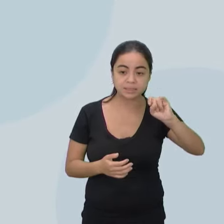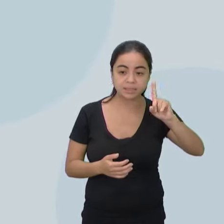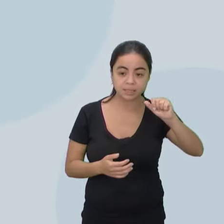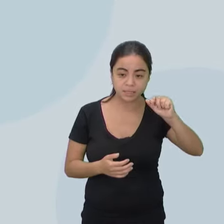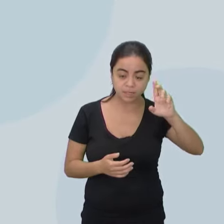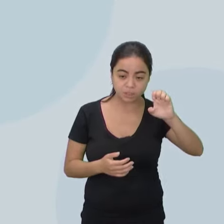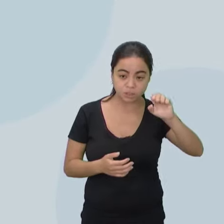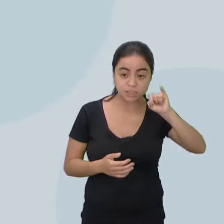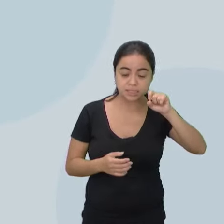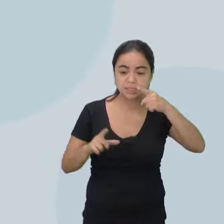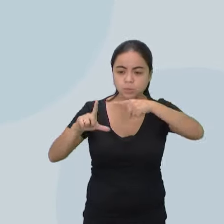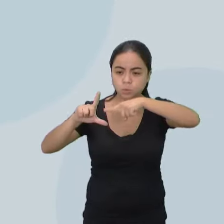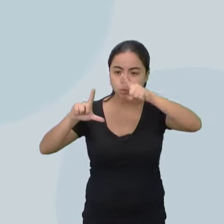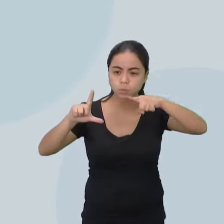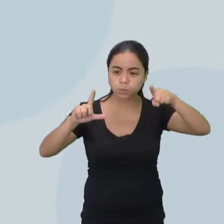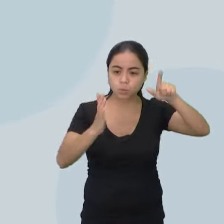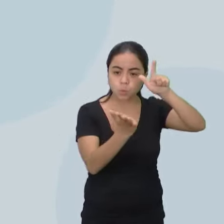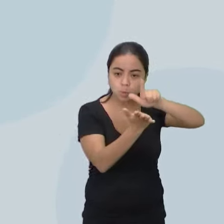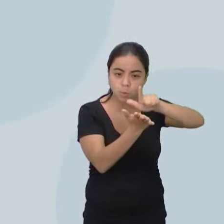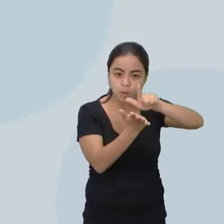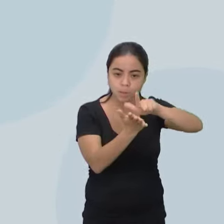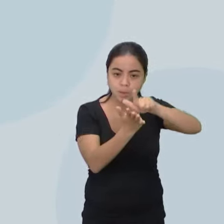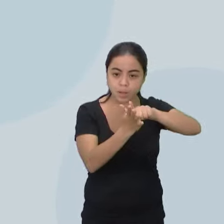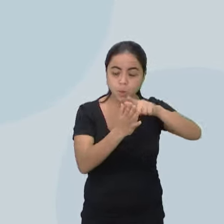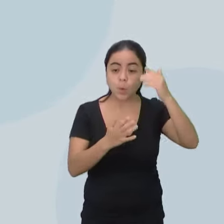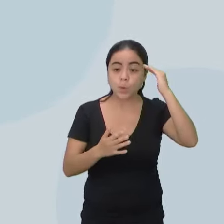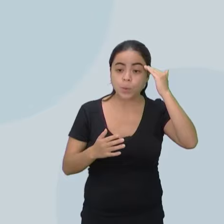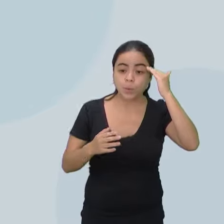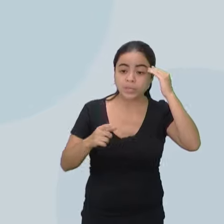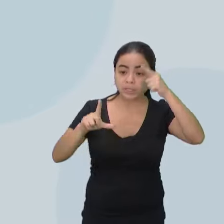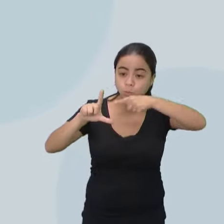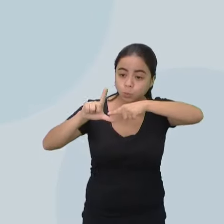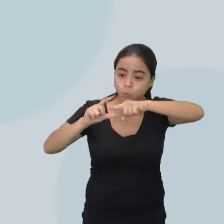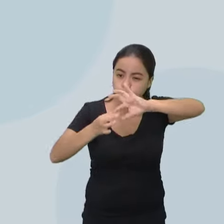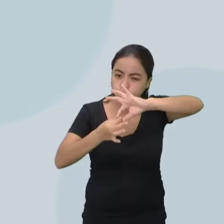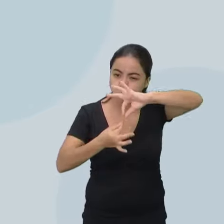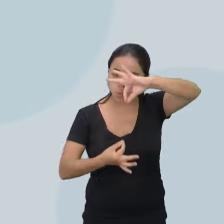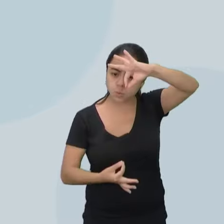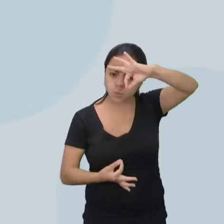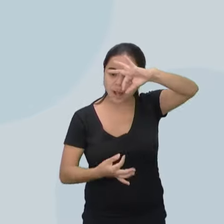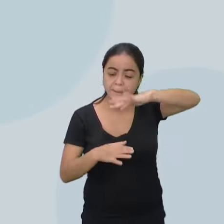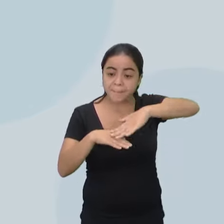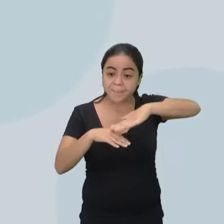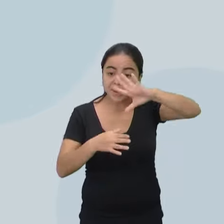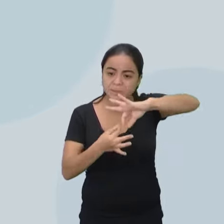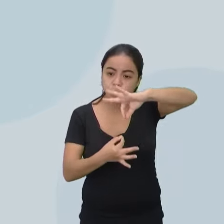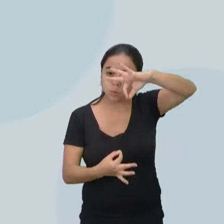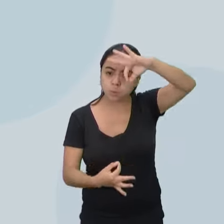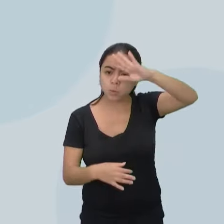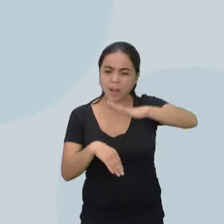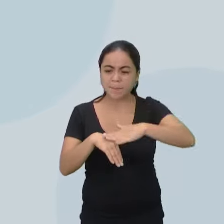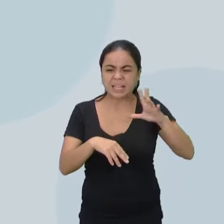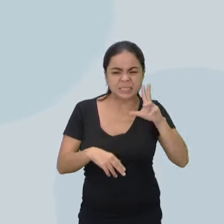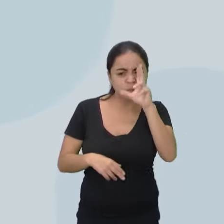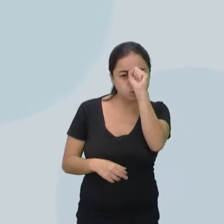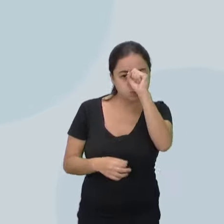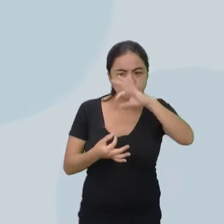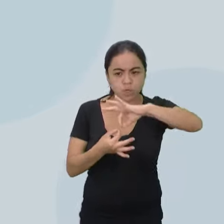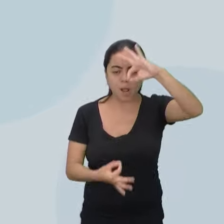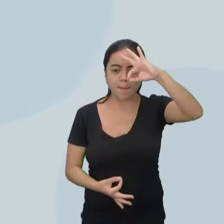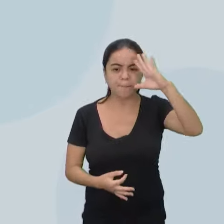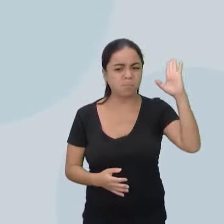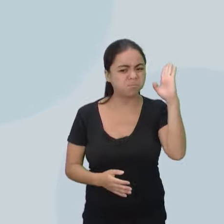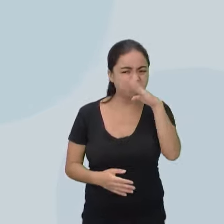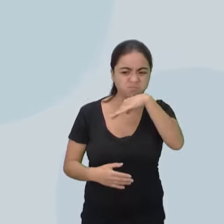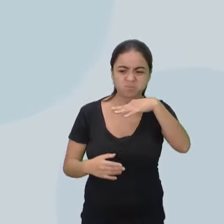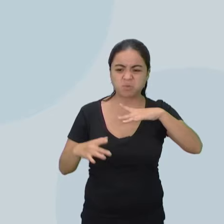no papel, a gente consegue saber por essa altura aqui. Quanto maior essa altura aqui, ó, mais intenso, ou seja, mais estrago pode